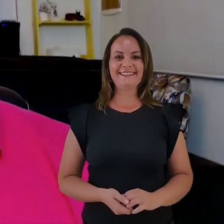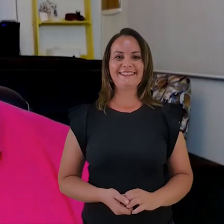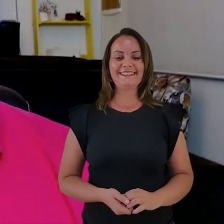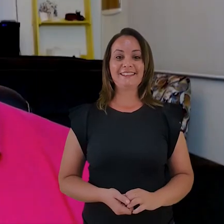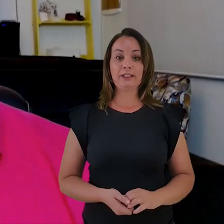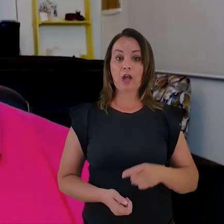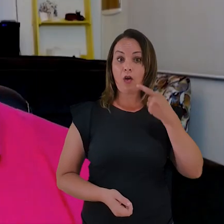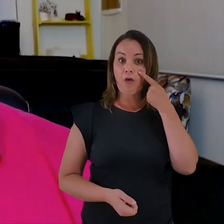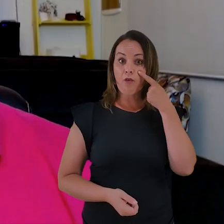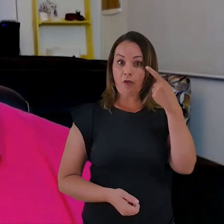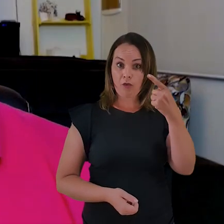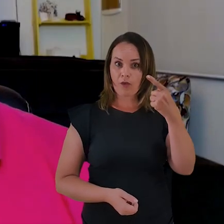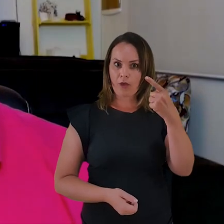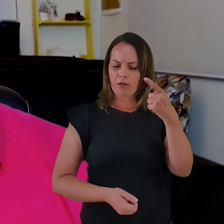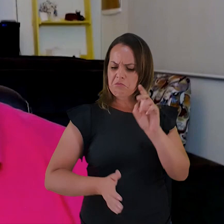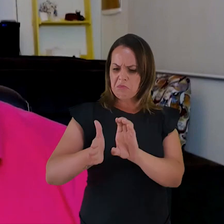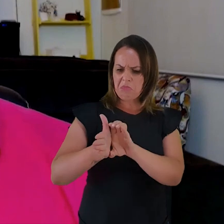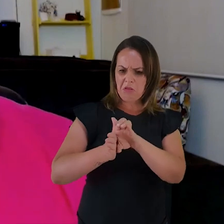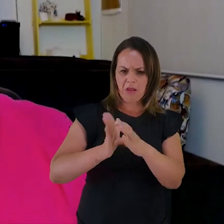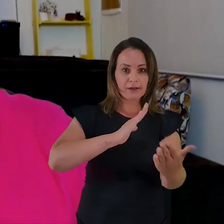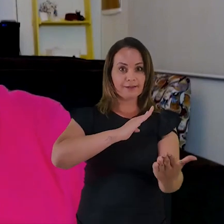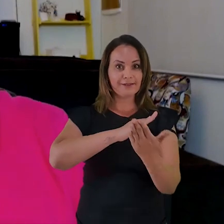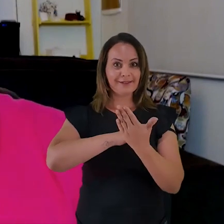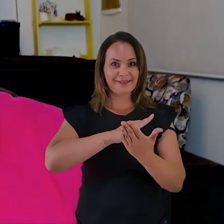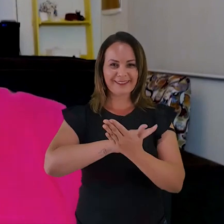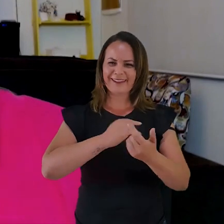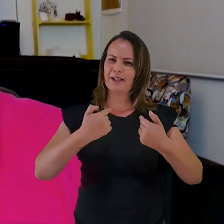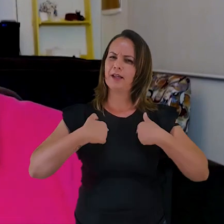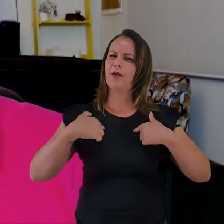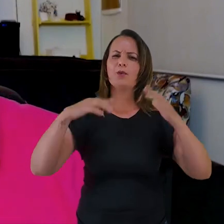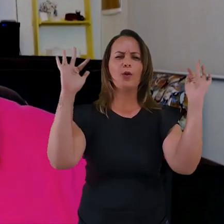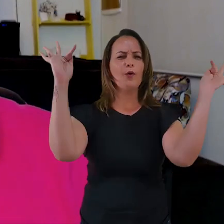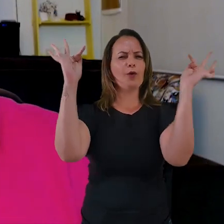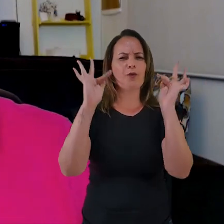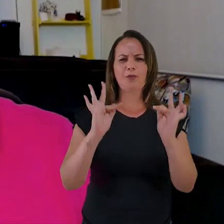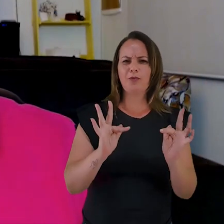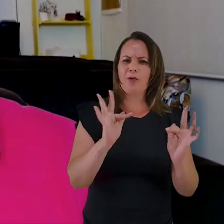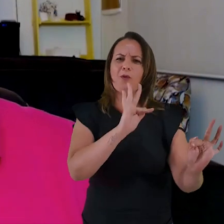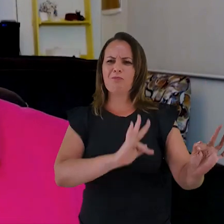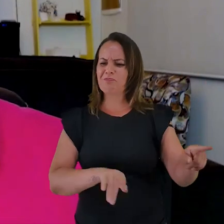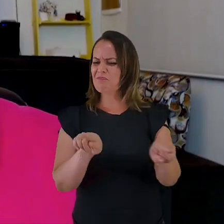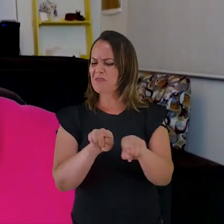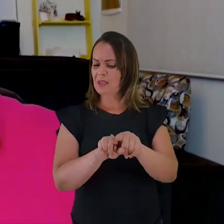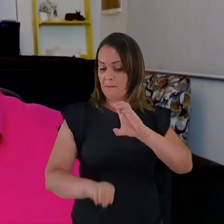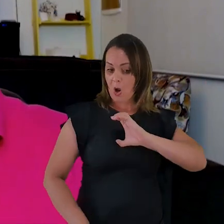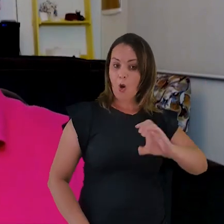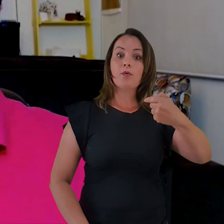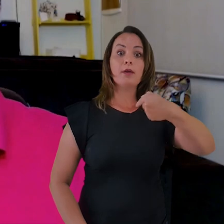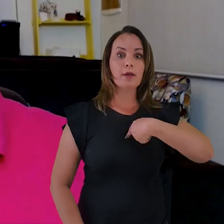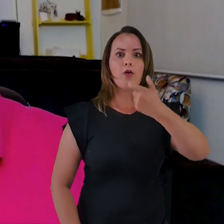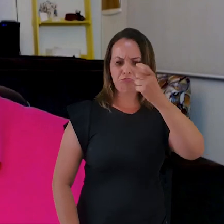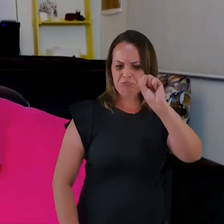Viram como a ciência consegue nos ajudar, pessoal? Eu estou muito, mas muito confiante. Eu vou tomar vacina, os